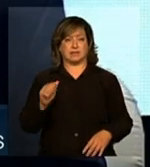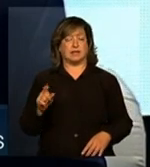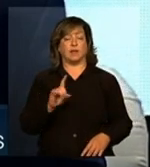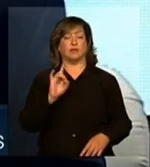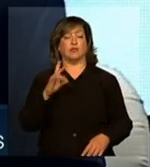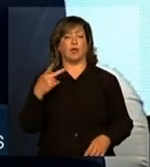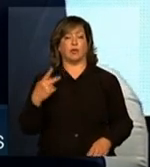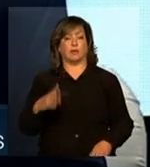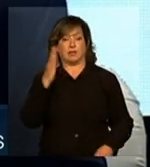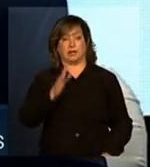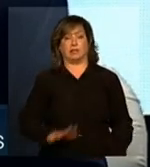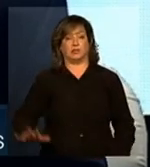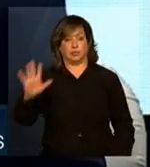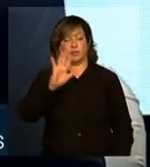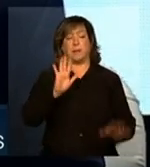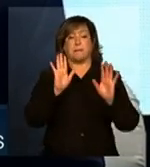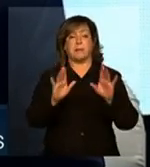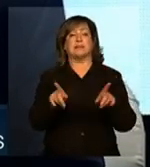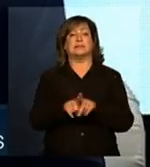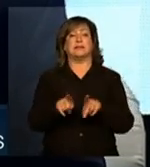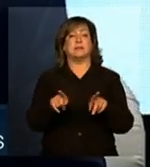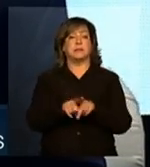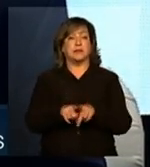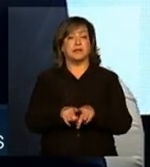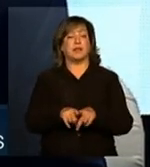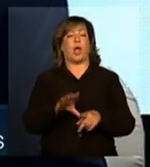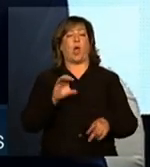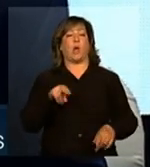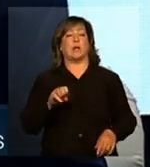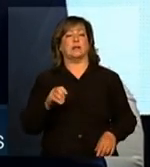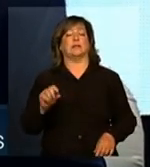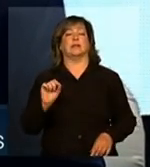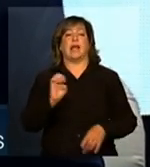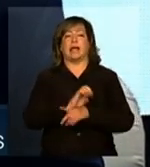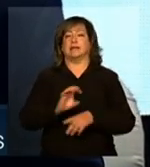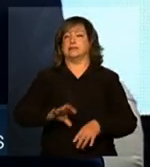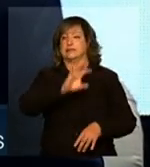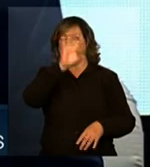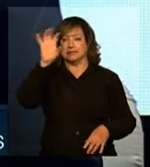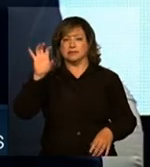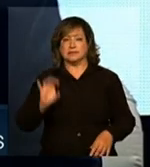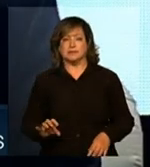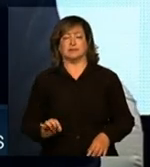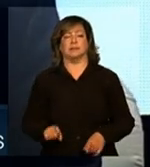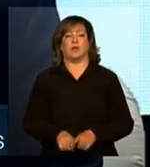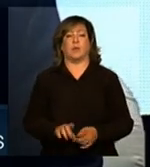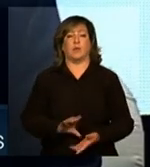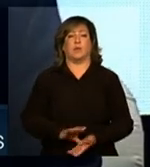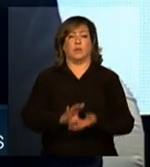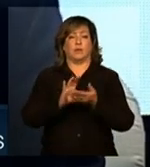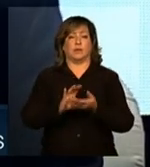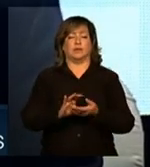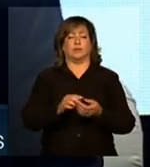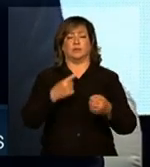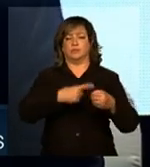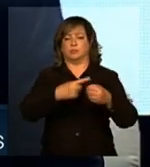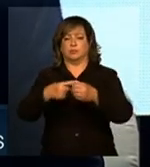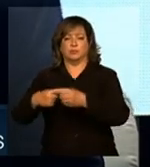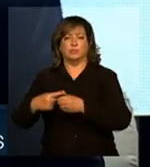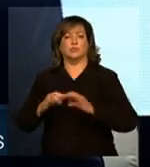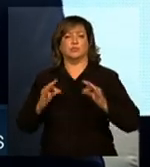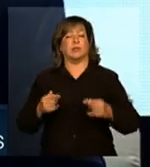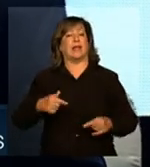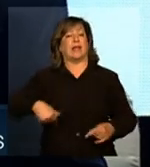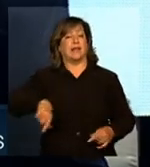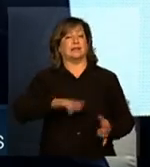nacional, mas também dos conselhos estaduais, dos nossos conselhos regionais, municipais, essa tem sido